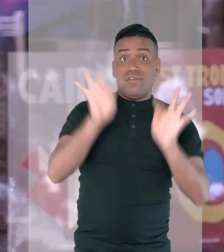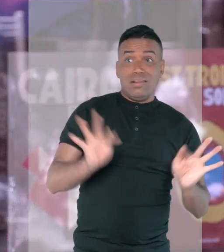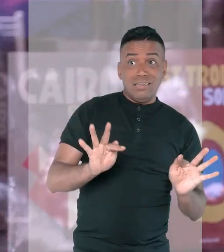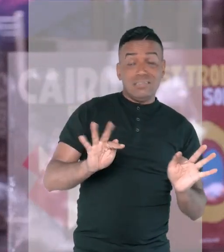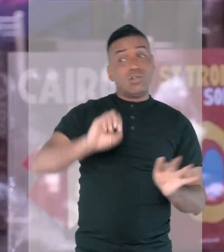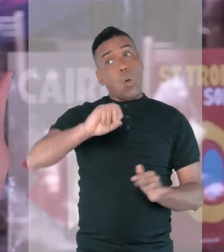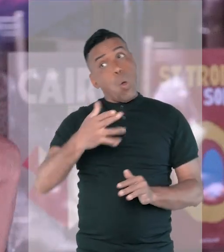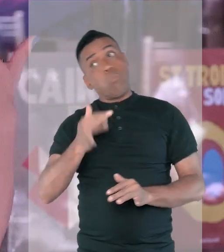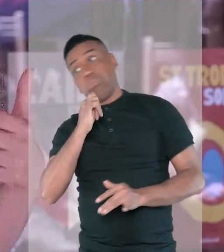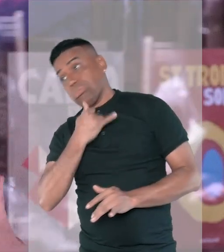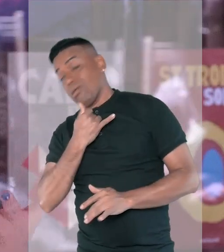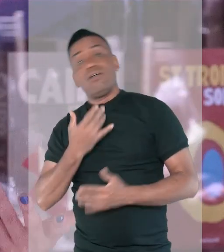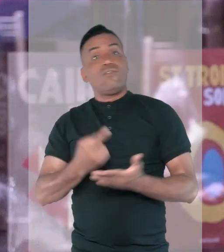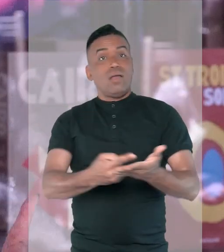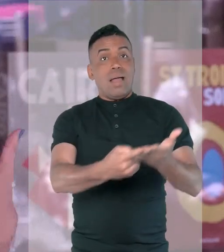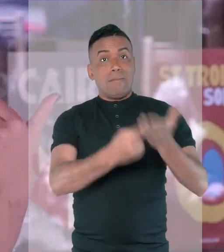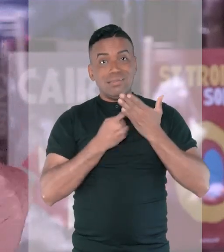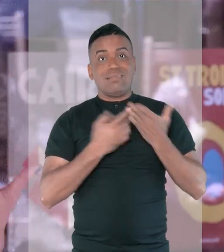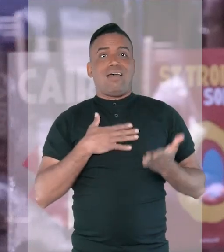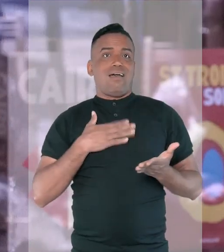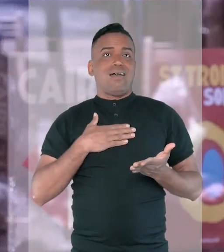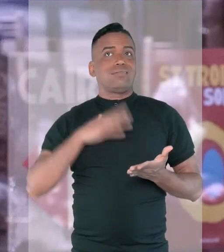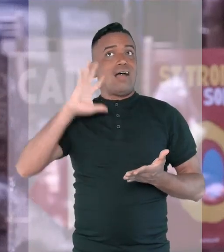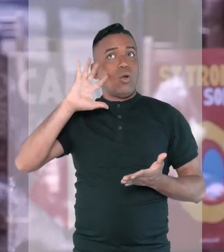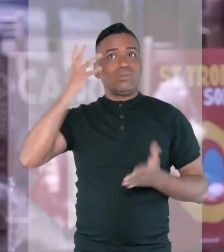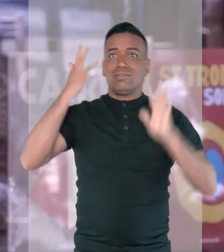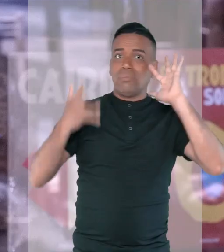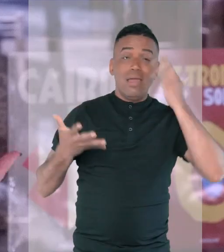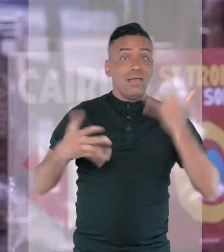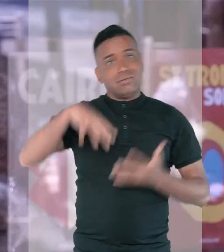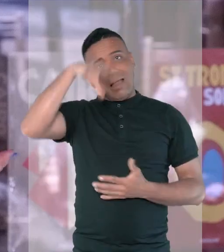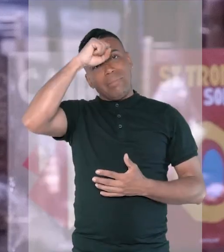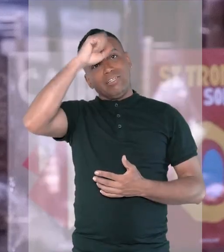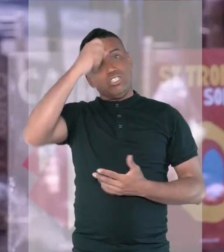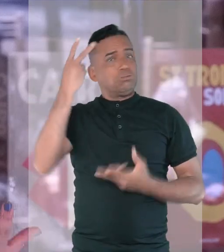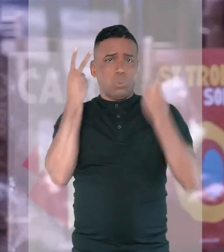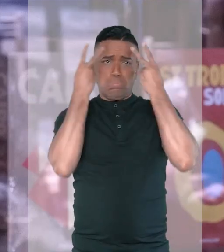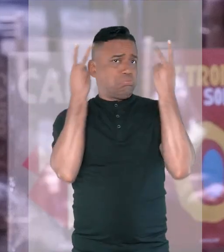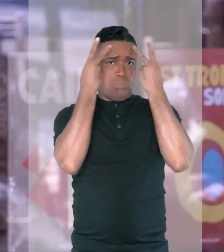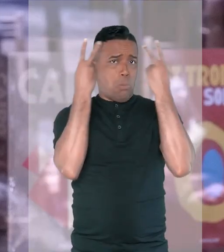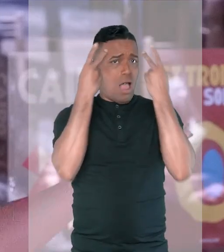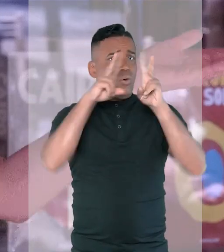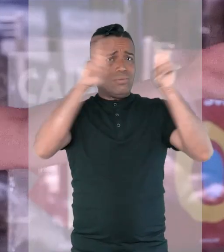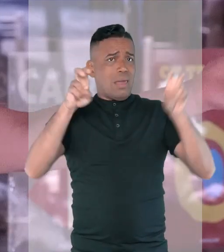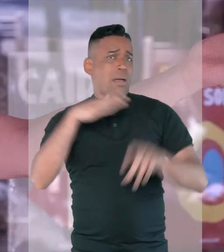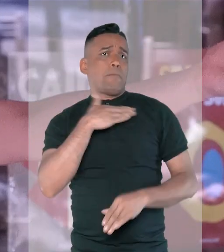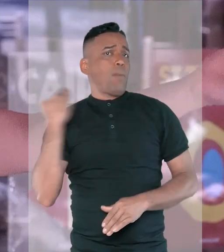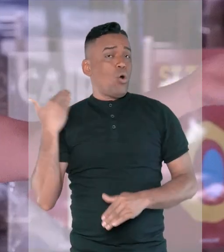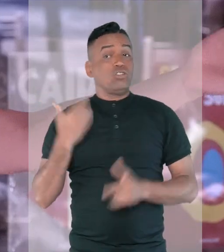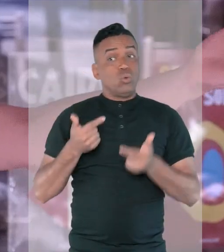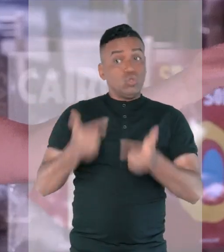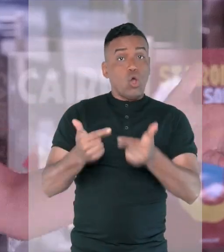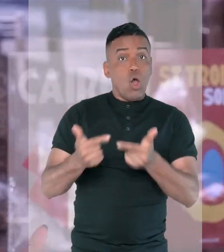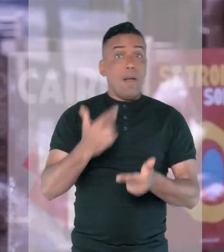Felizmente ou infelizmente, eu fui apresentada durante a vida a situações onde eu aprendi a naturalizar a morte. Eu tive